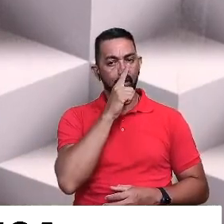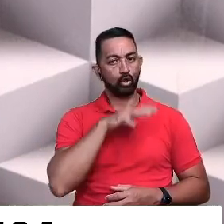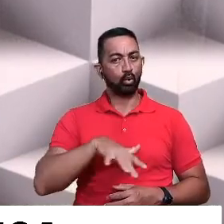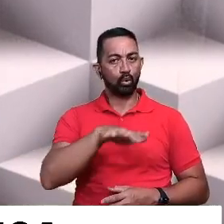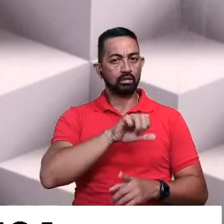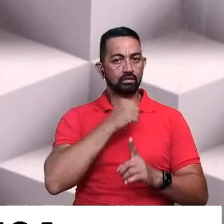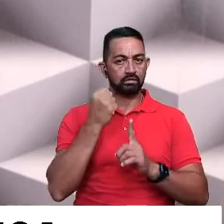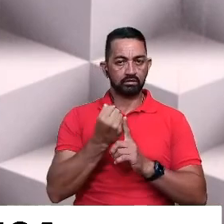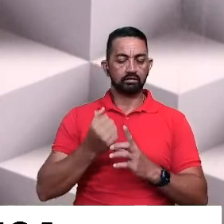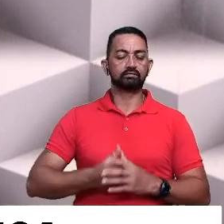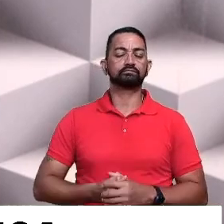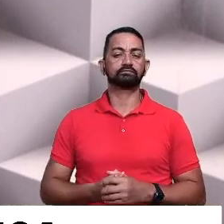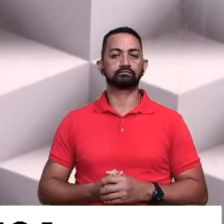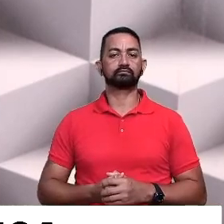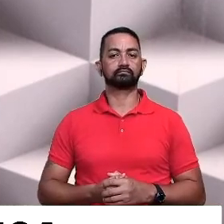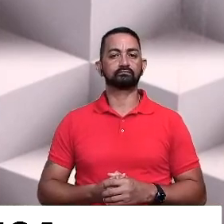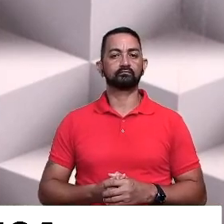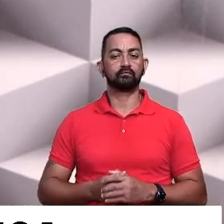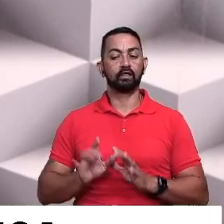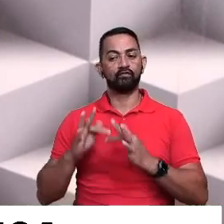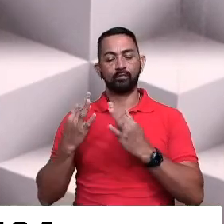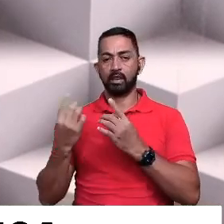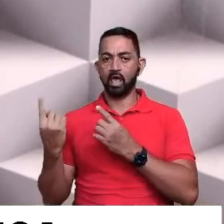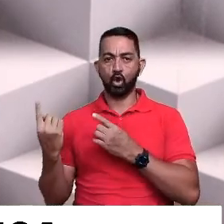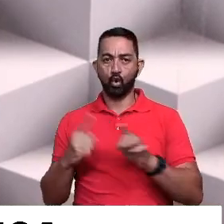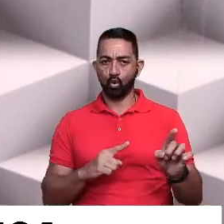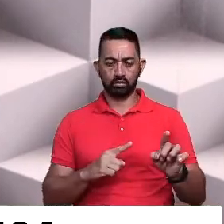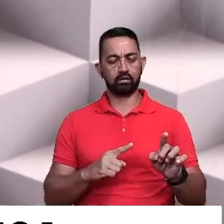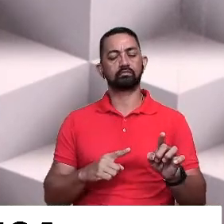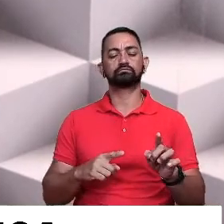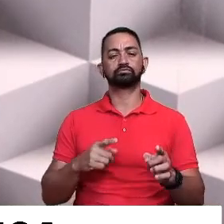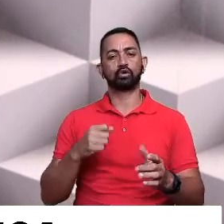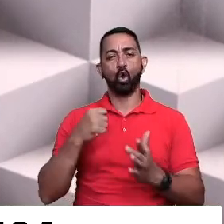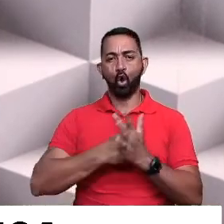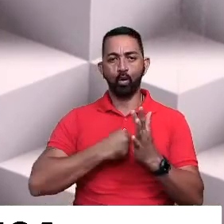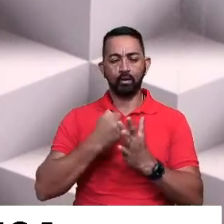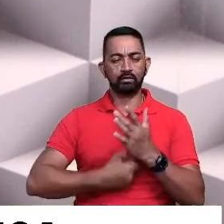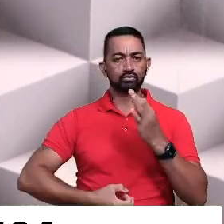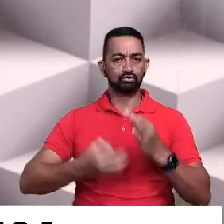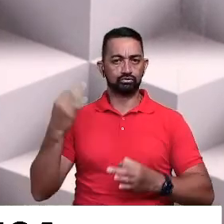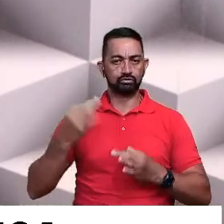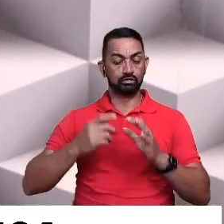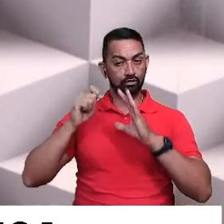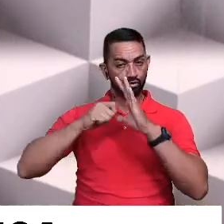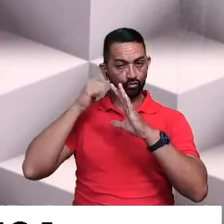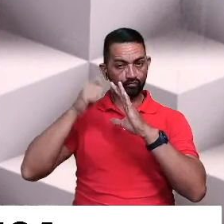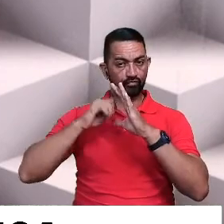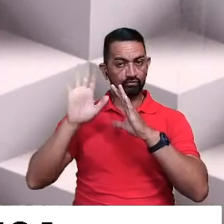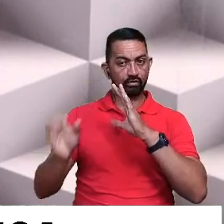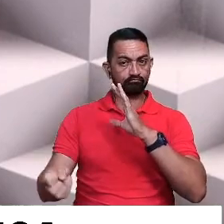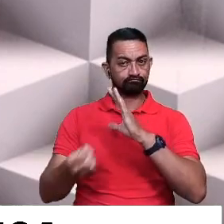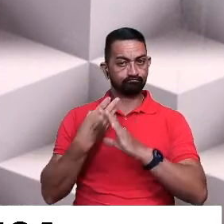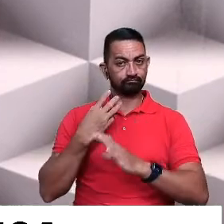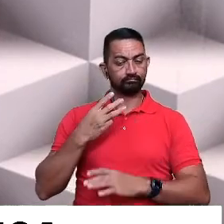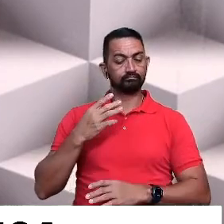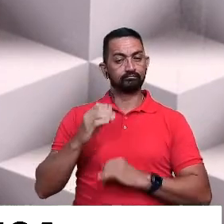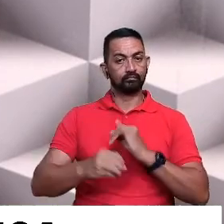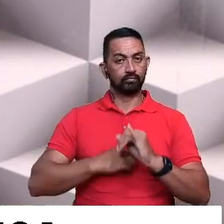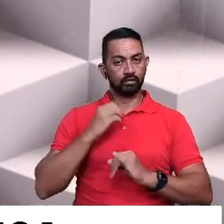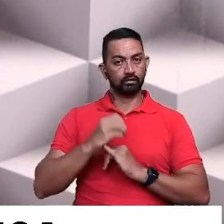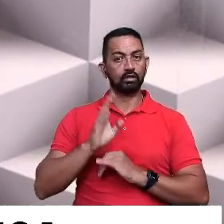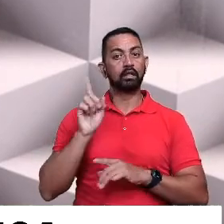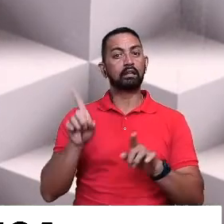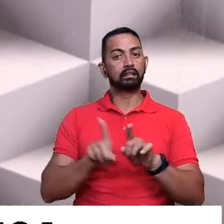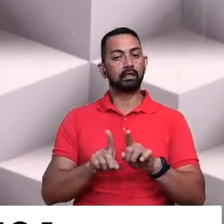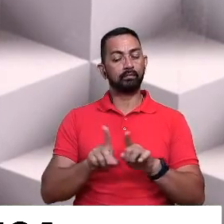oferece risco à sociedade. A família do Vanderlei é contra, continua cobrando justiça. No vídeo que foi enviado para a gente,